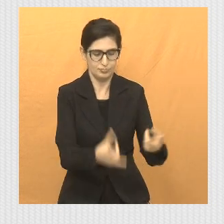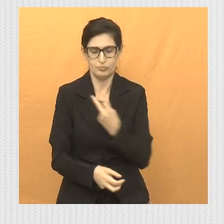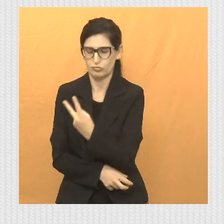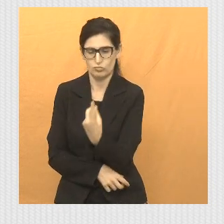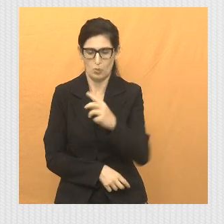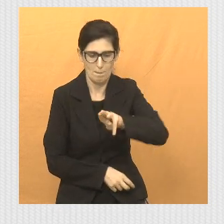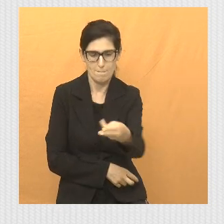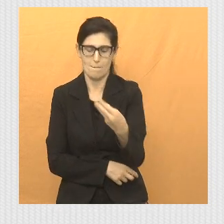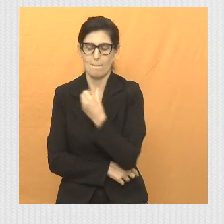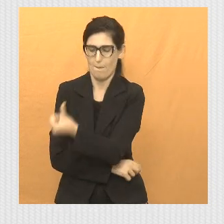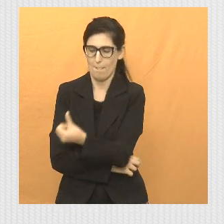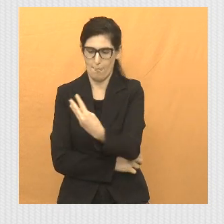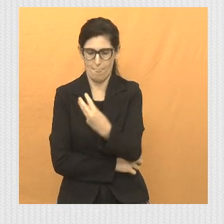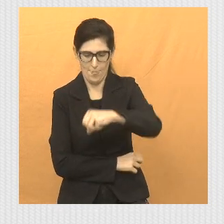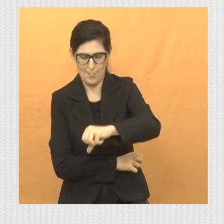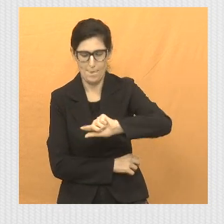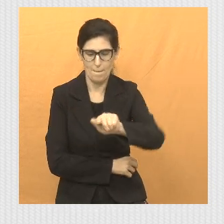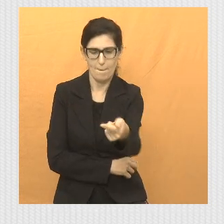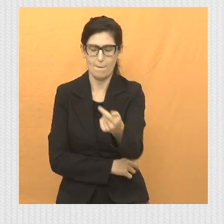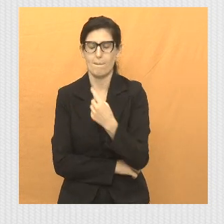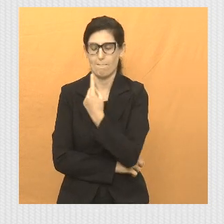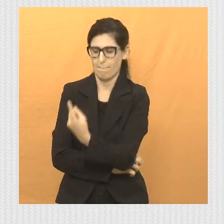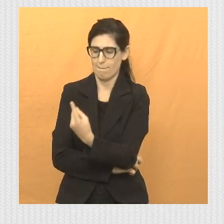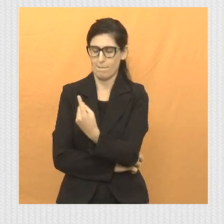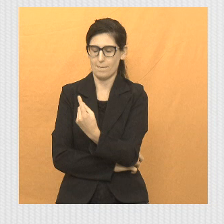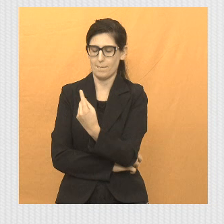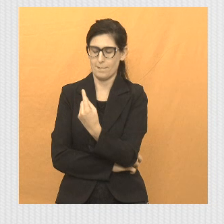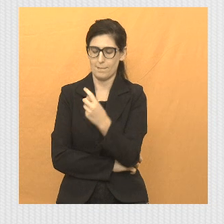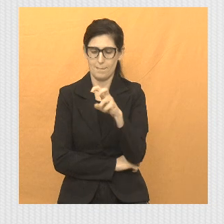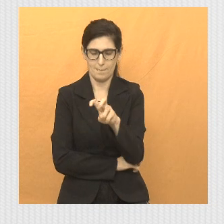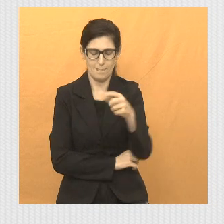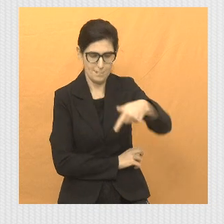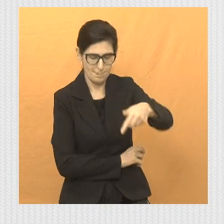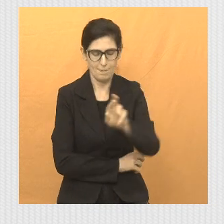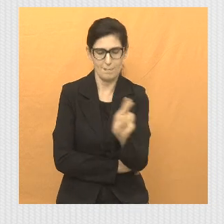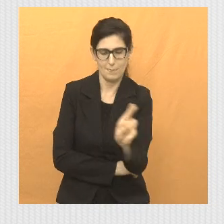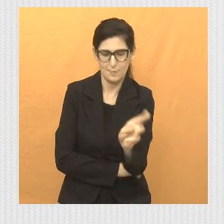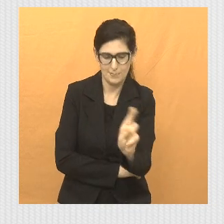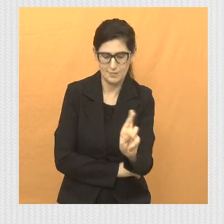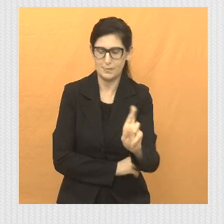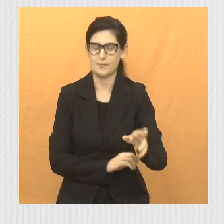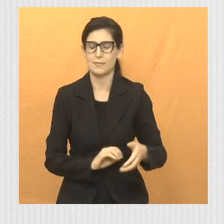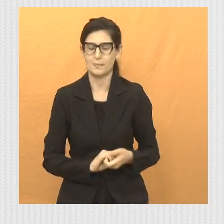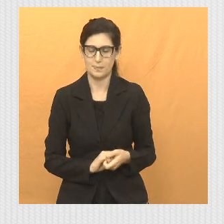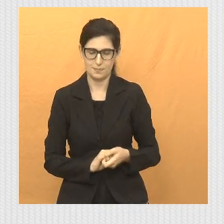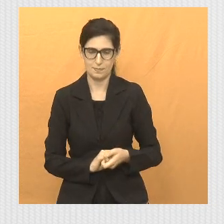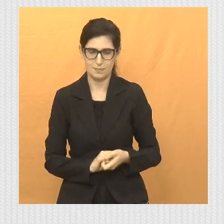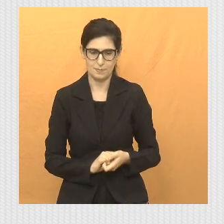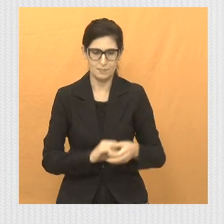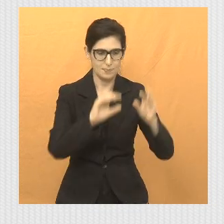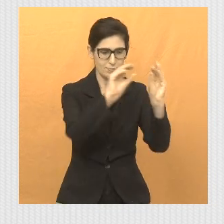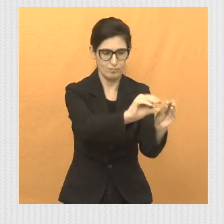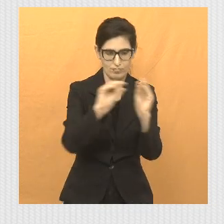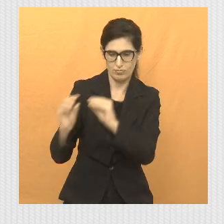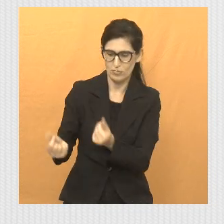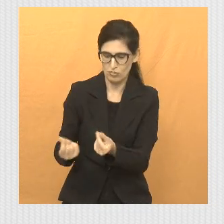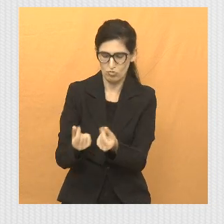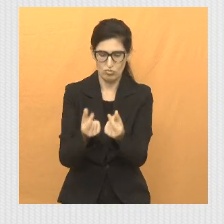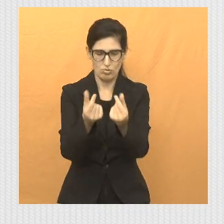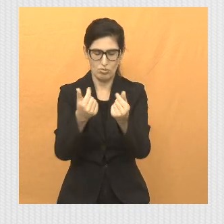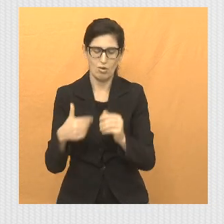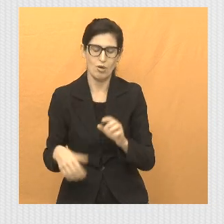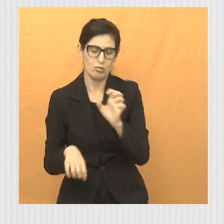21.639.157. Recursos transferidos pelo